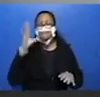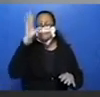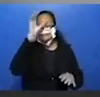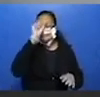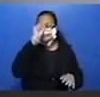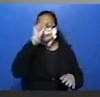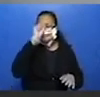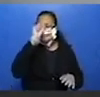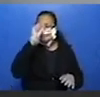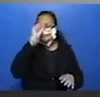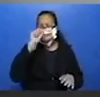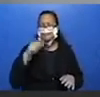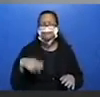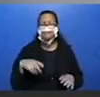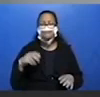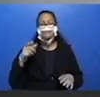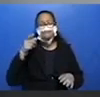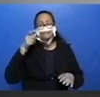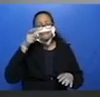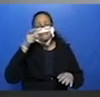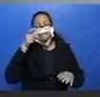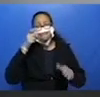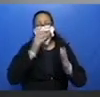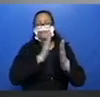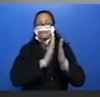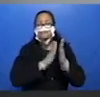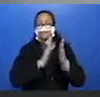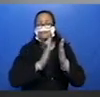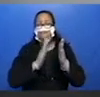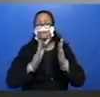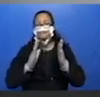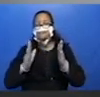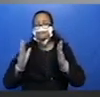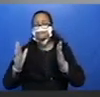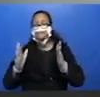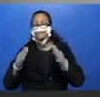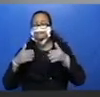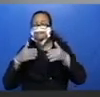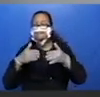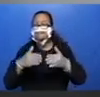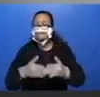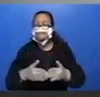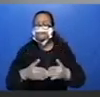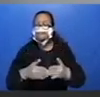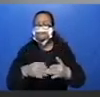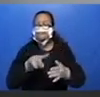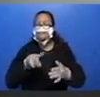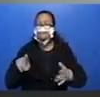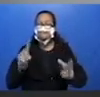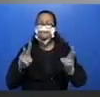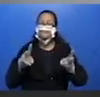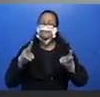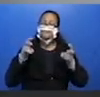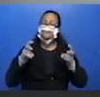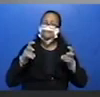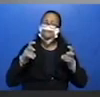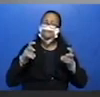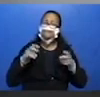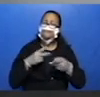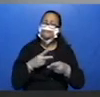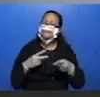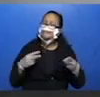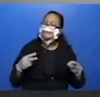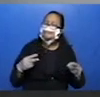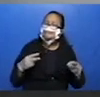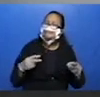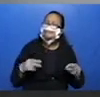as regularidades. Tá? O foco aqui é vocês perceberem alguma coisa que se repete aqui.